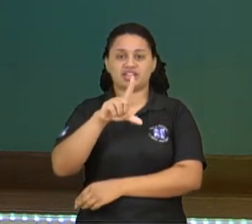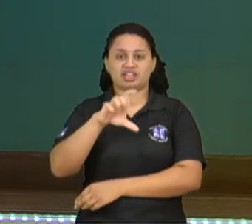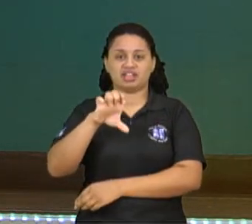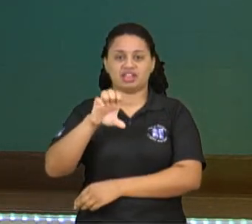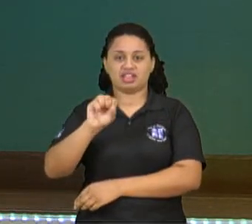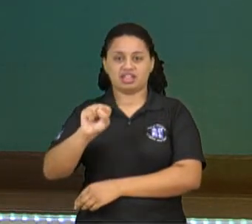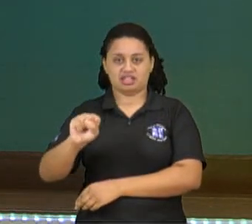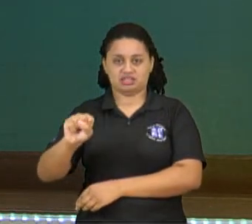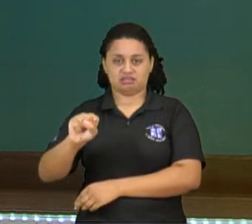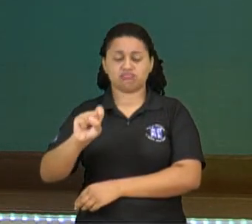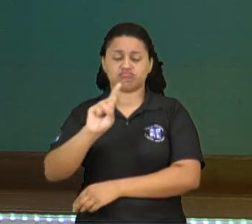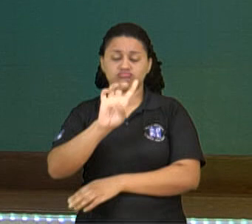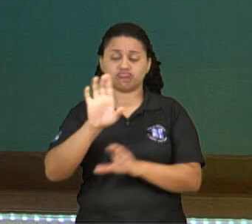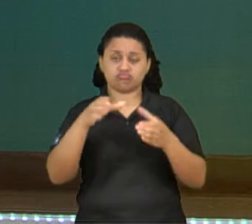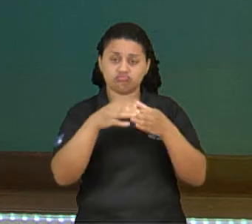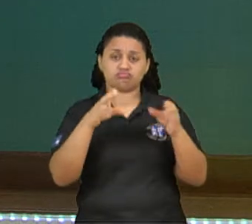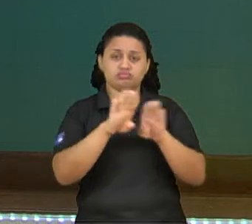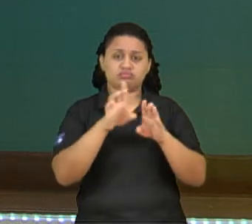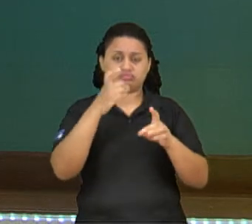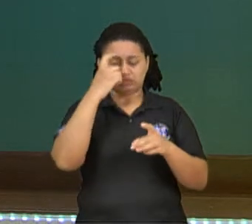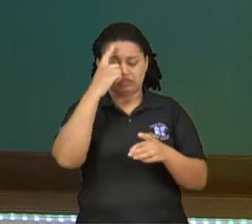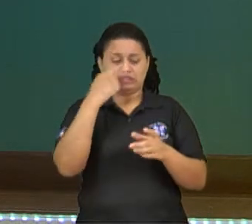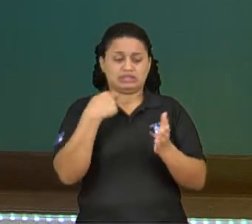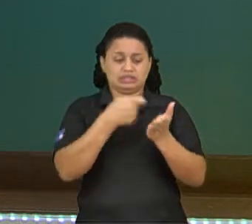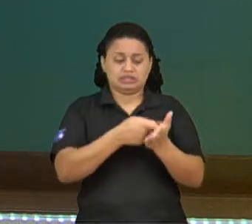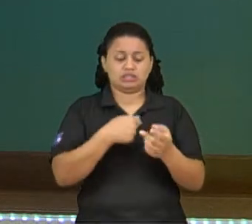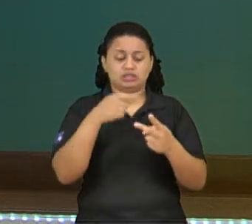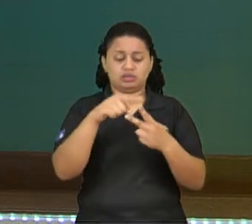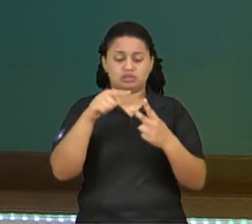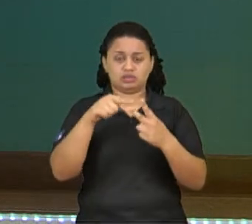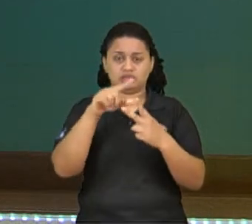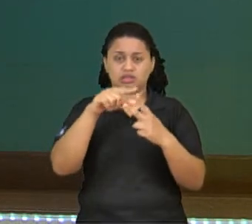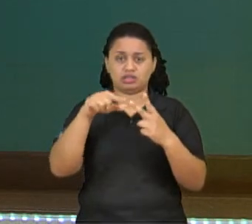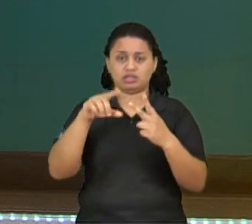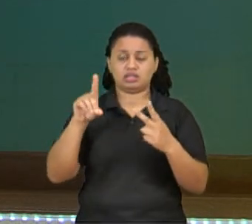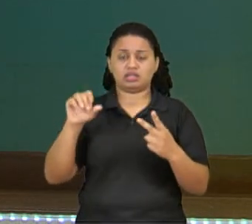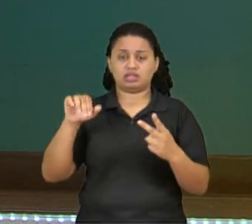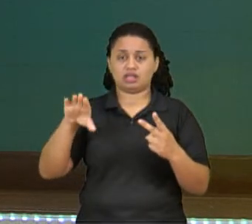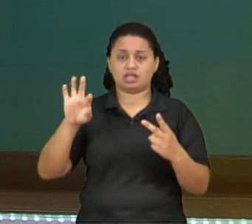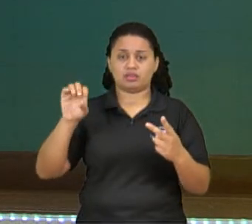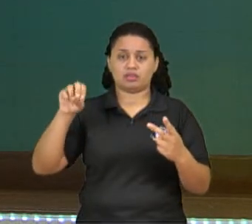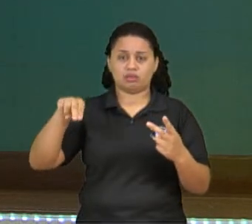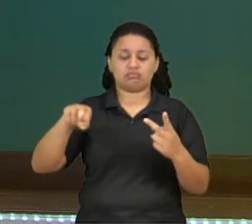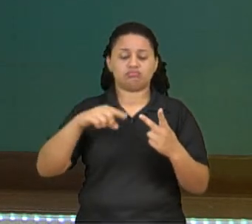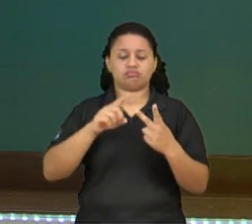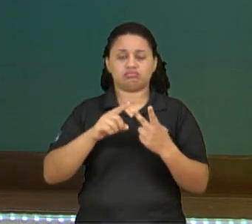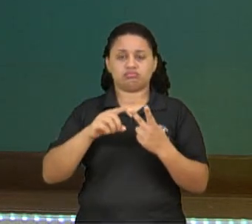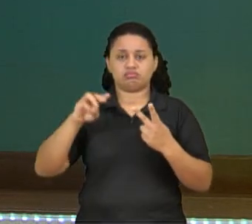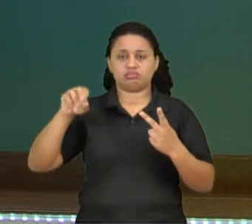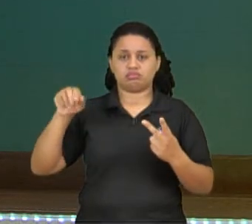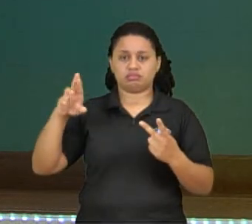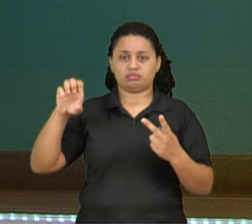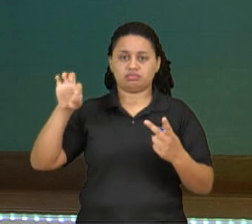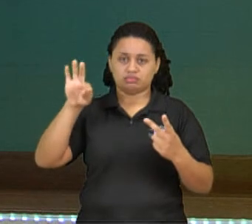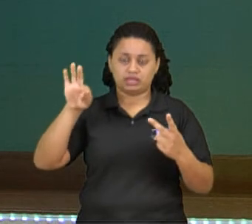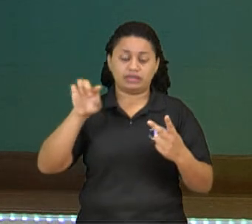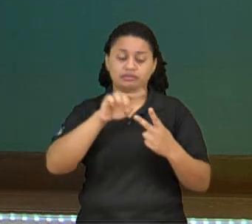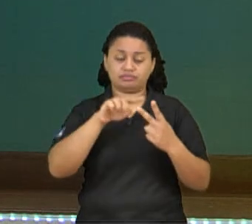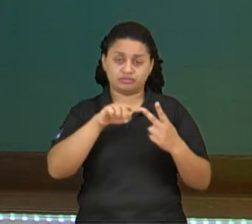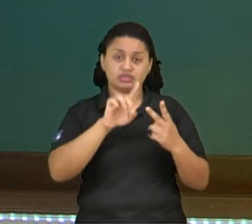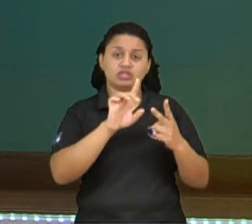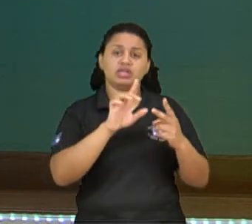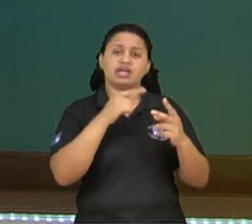ideias bastante radicais, eram liderados por Danton e Marat, e os cordeliers, eles exigiam